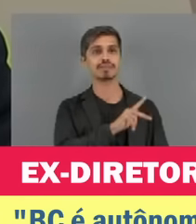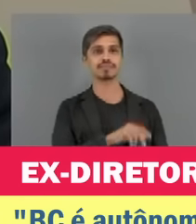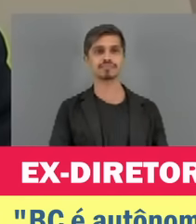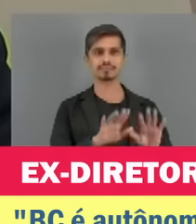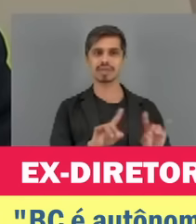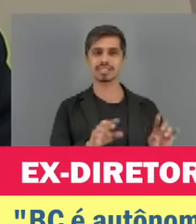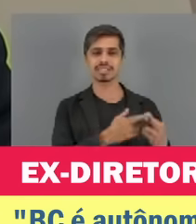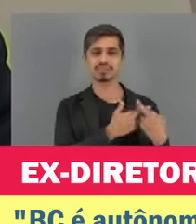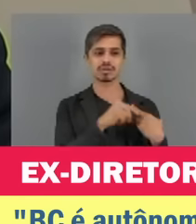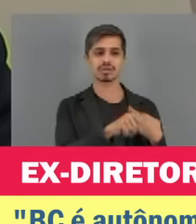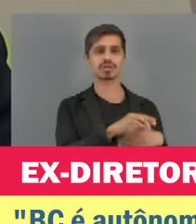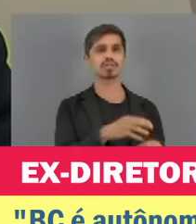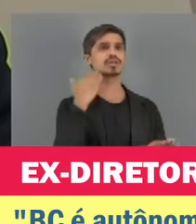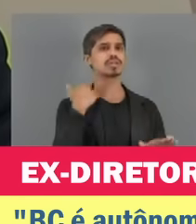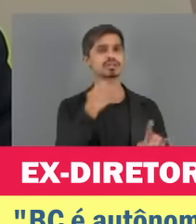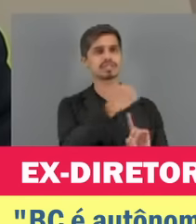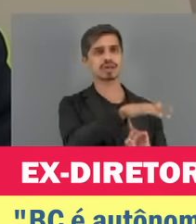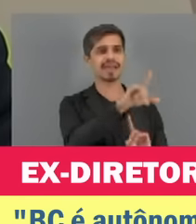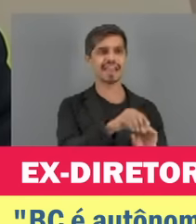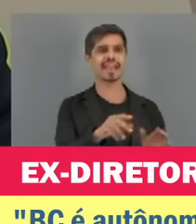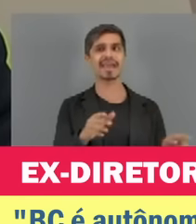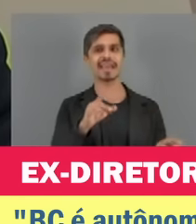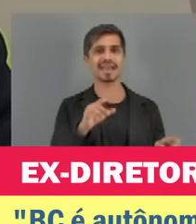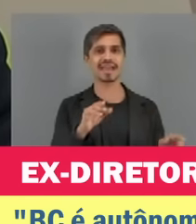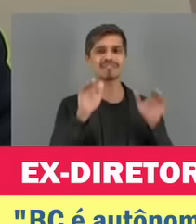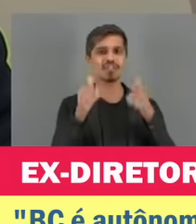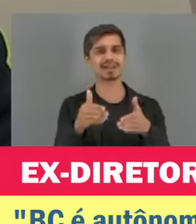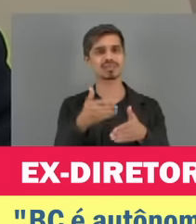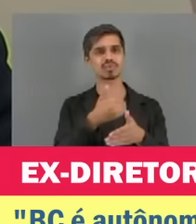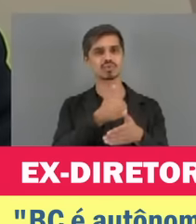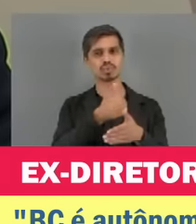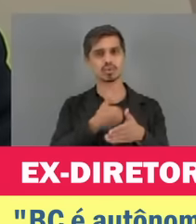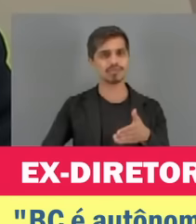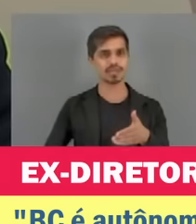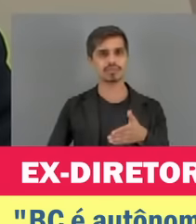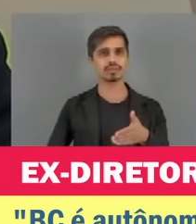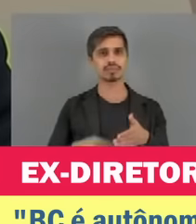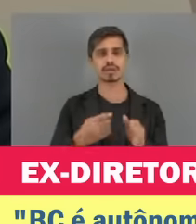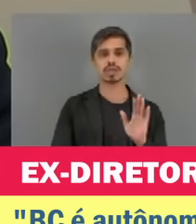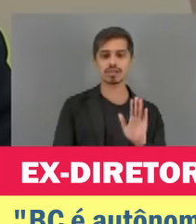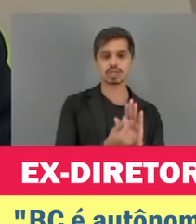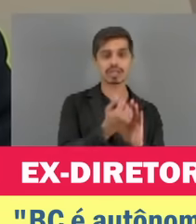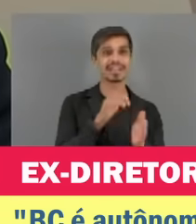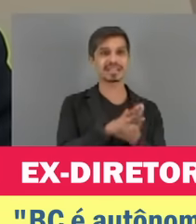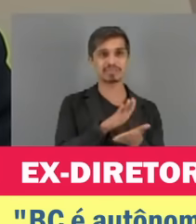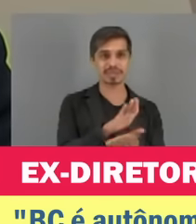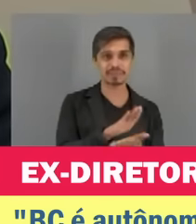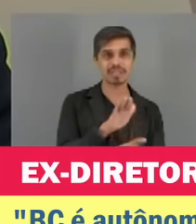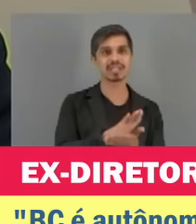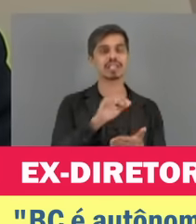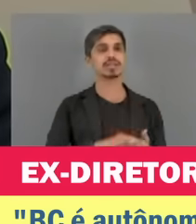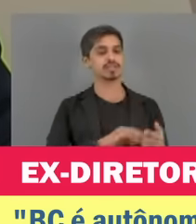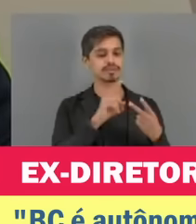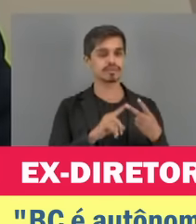são eminentemente estatais. São centrais do Estado. Emitir moeda primária por delegação do Estado, exercer a